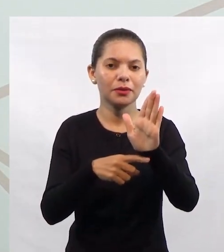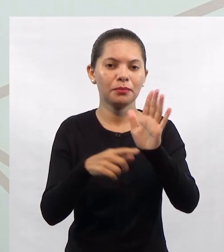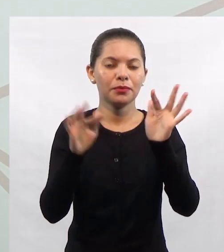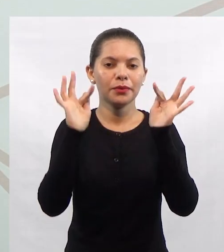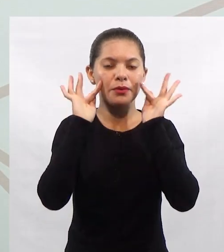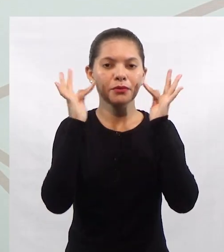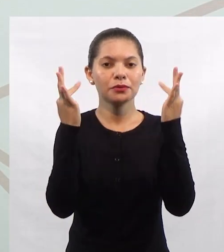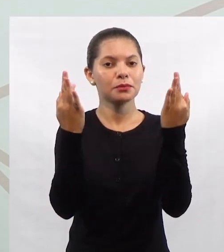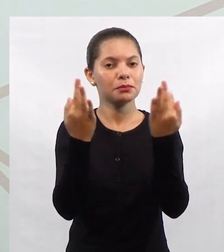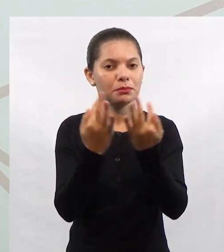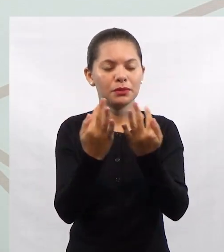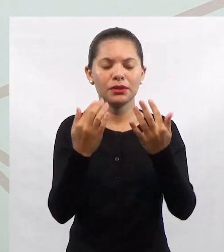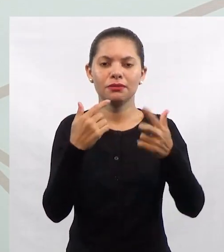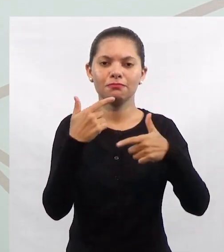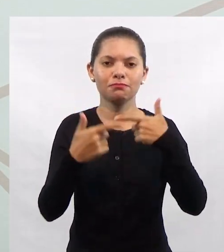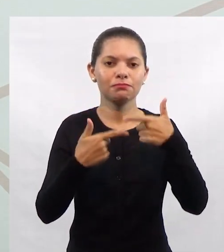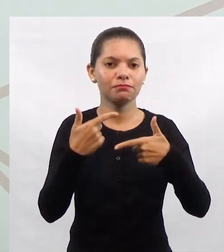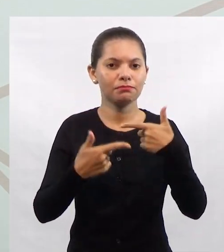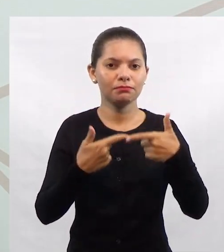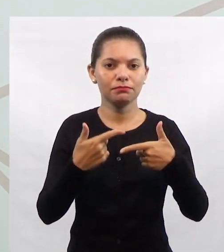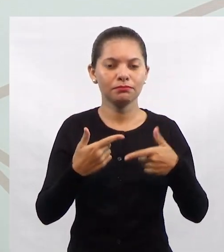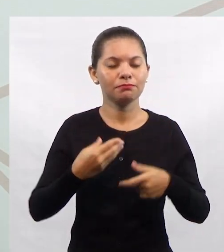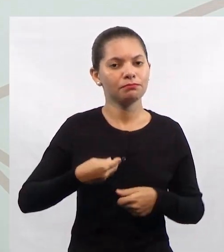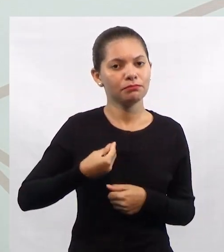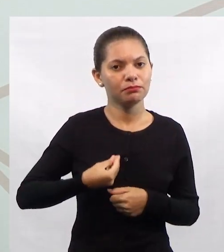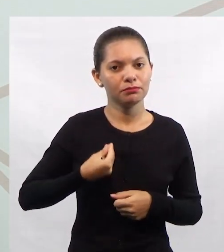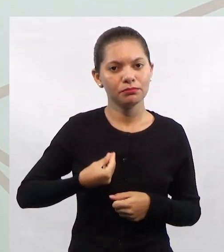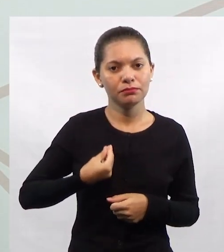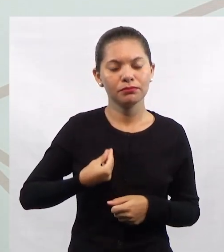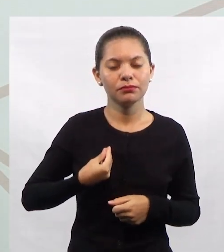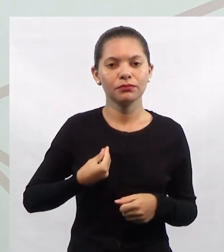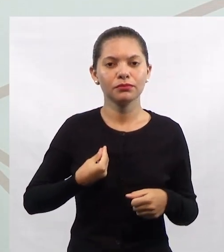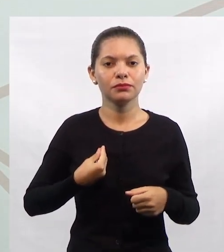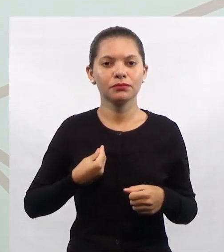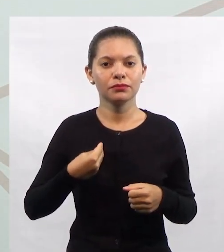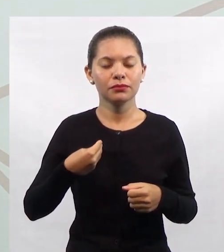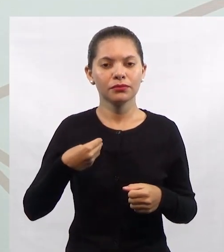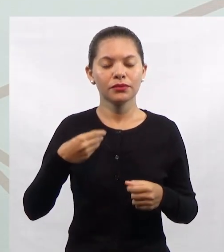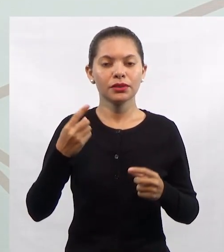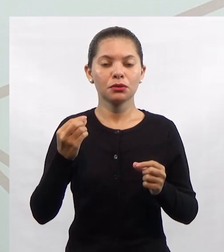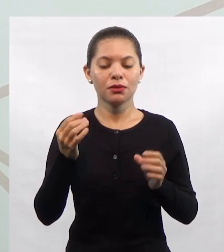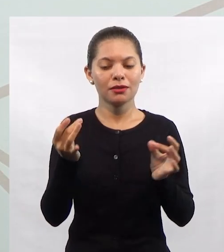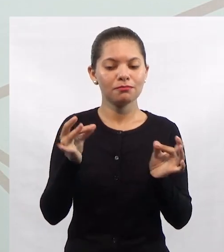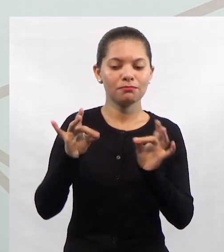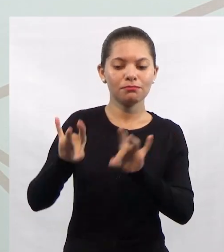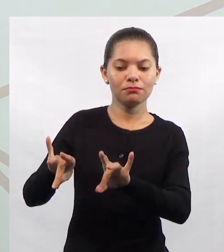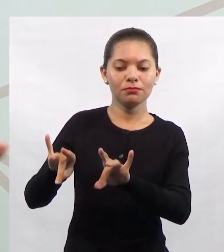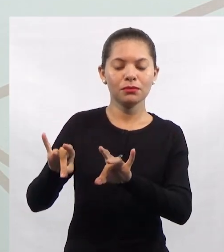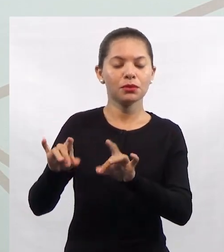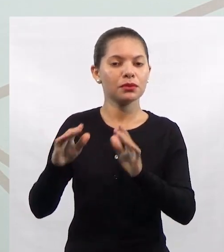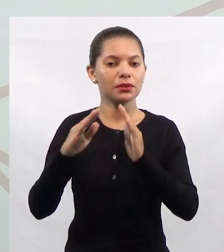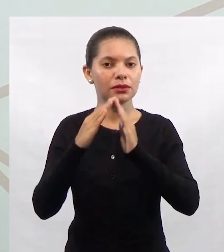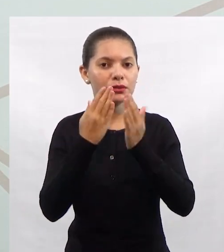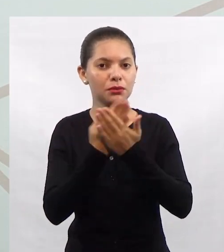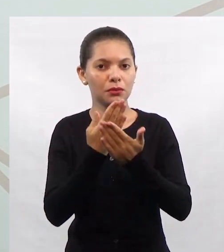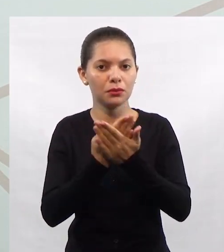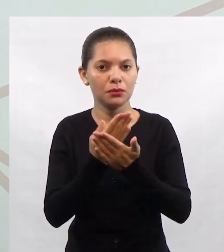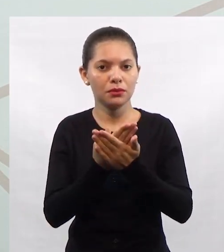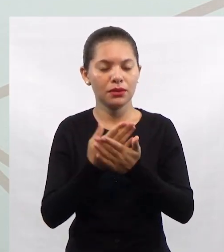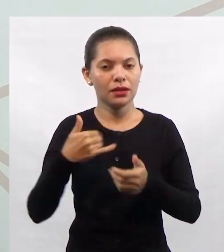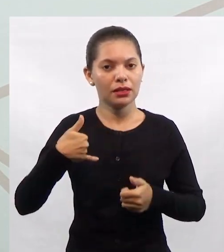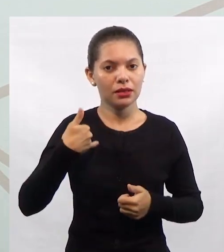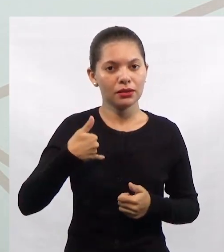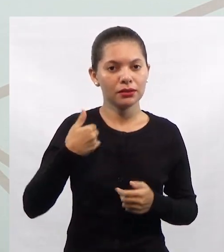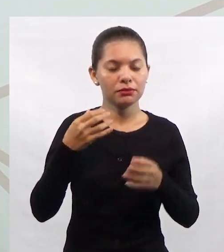uma família ou manter a sua própria existência. E por isso ela sai da escola na etapa, no dito